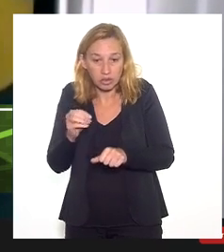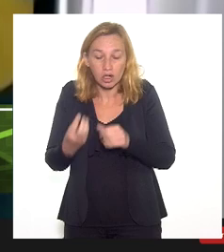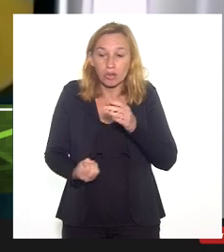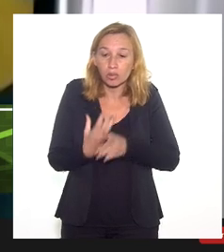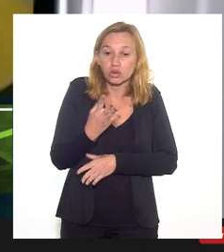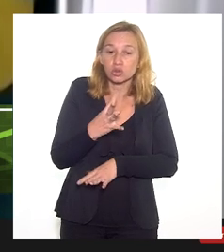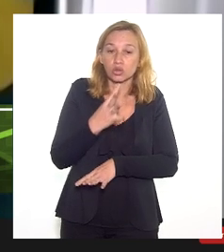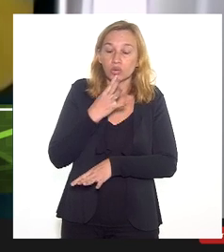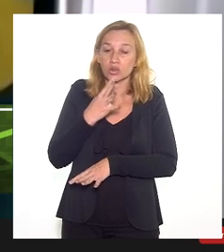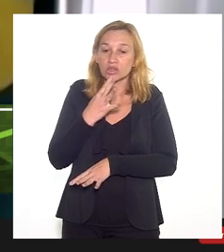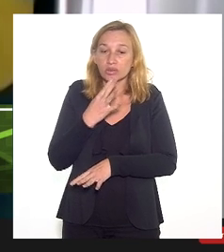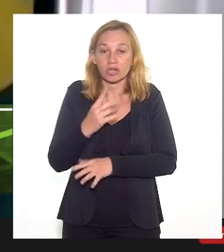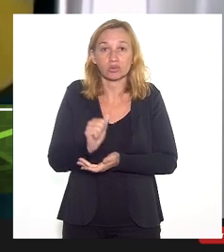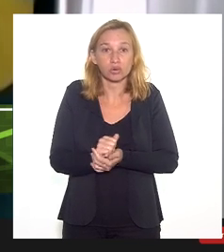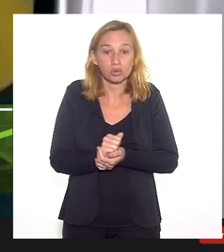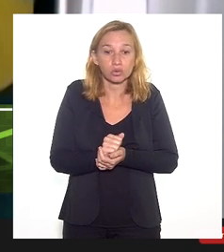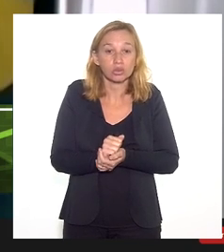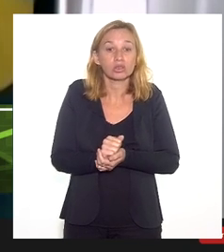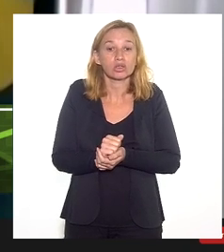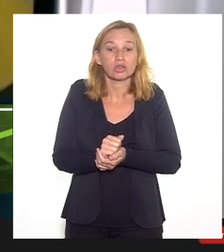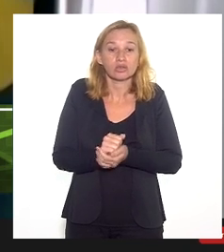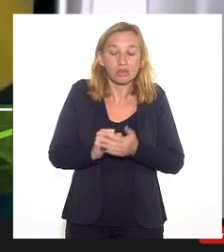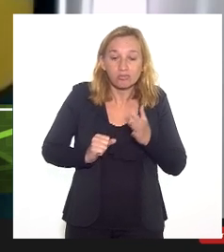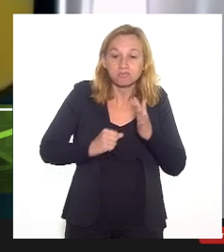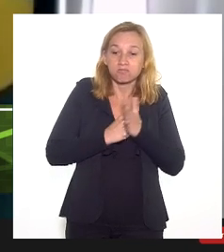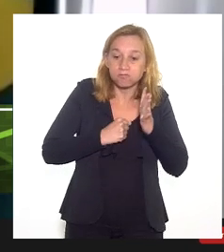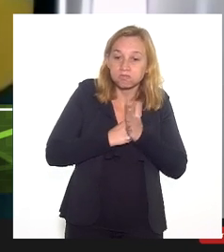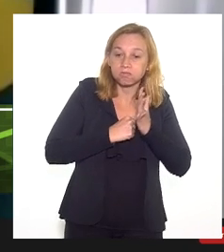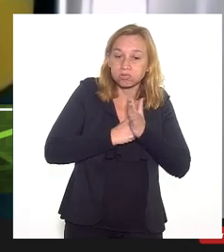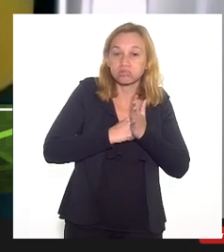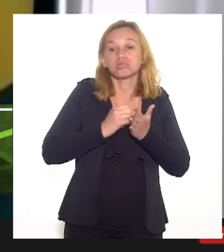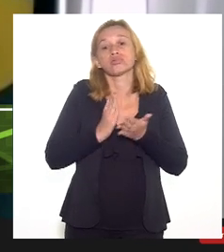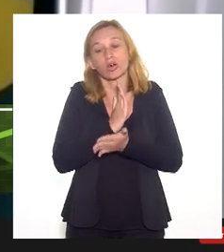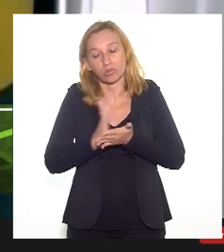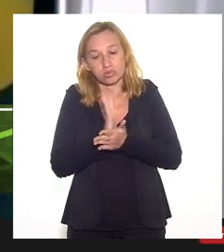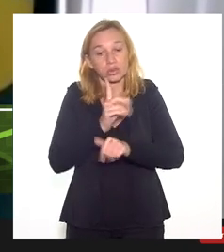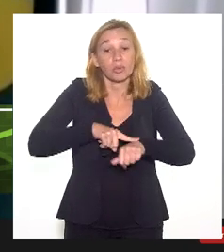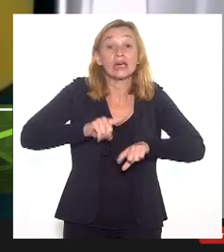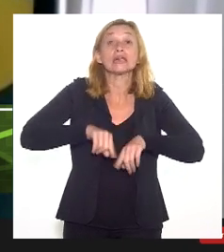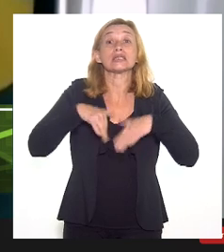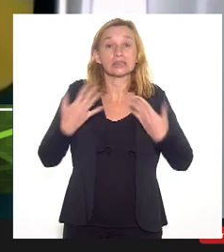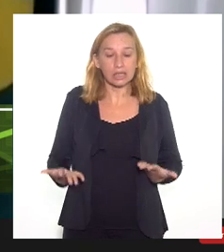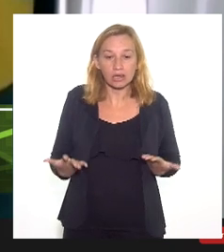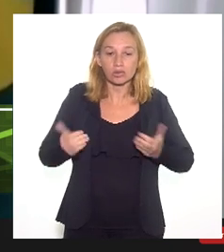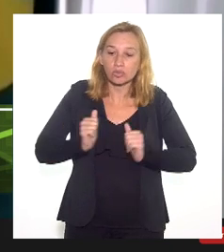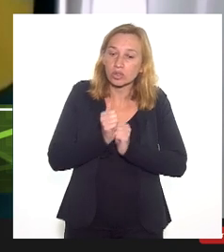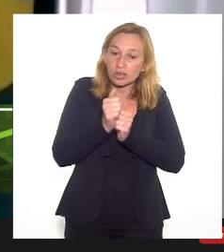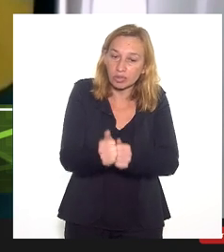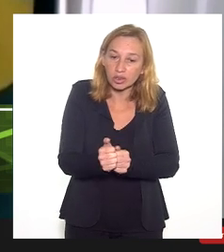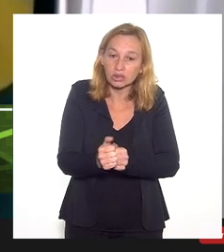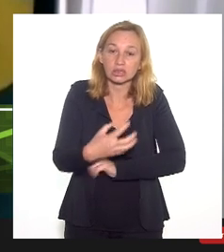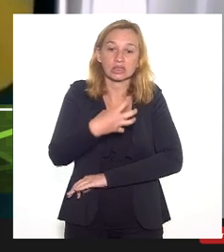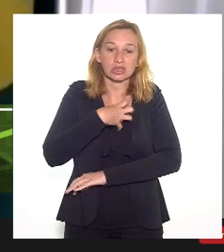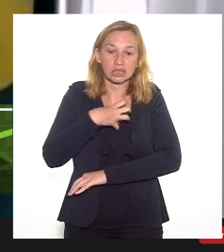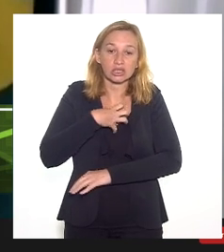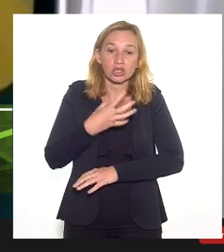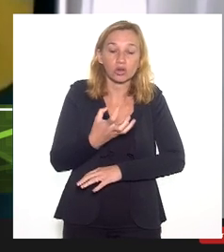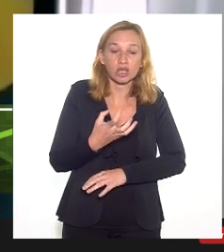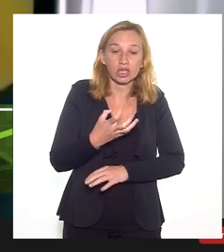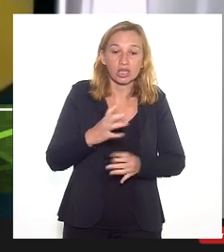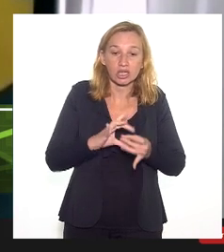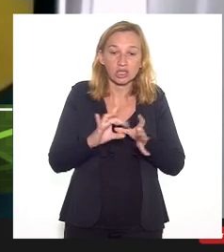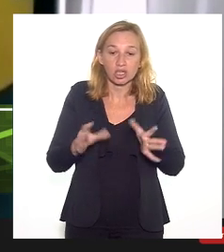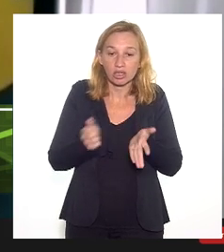conhecimento gerar conhecimento isso vai nos impactar por algum tempo ainda então como um encaminhamento desse sentido eu queria deixar